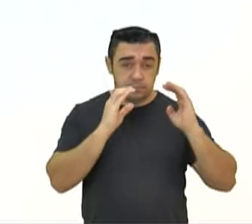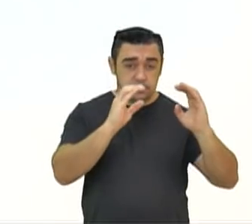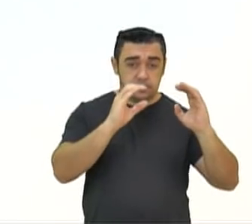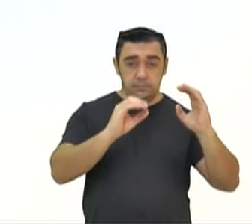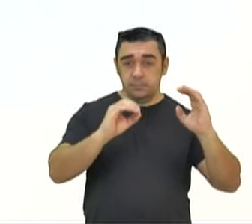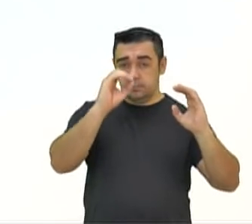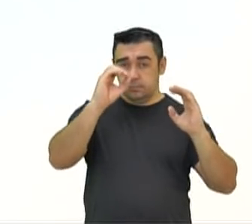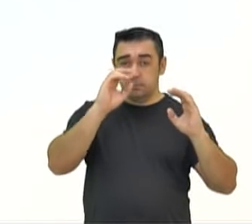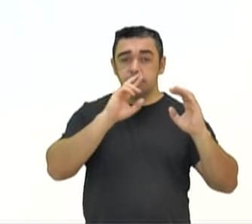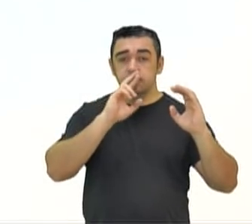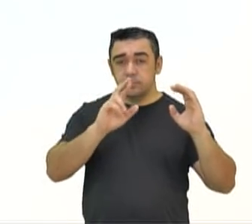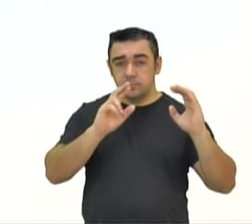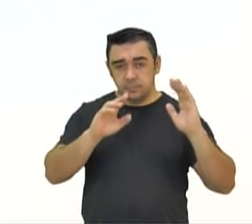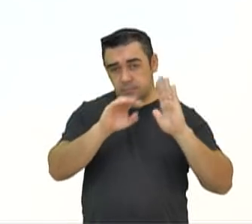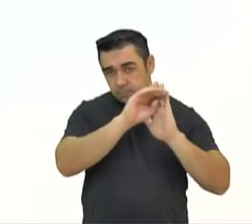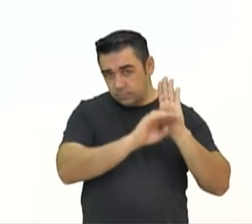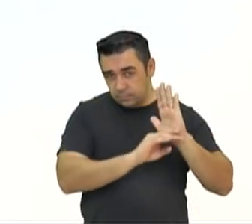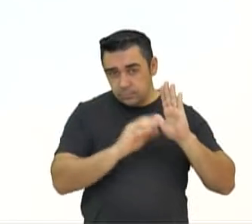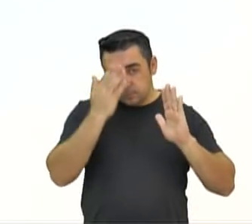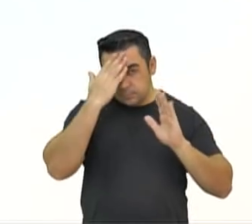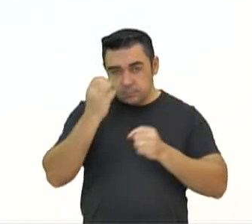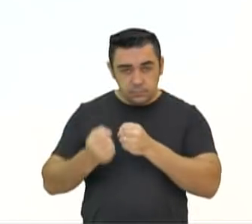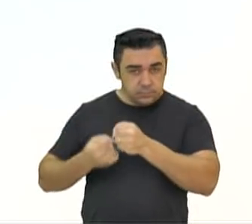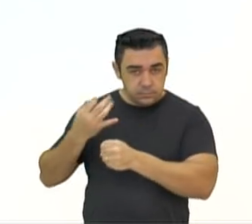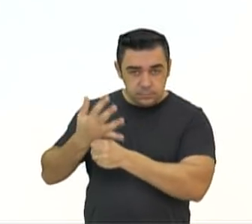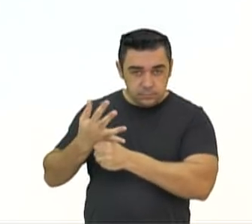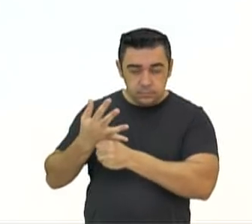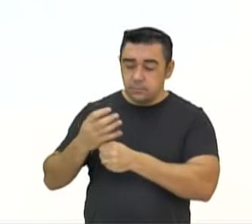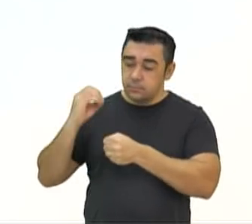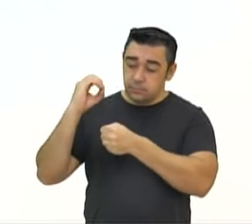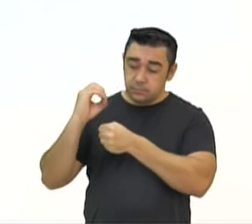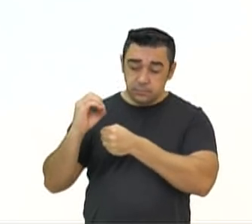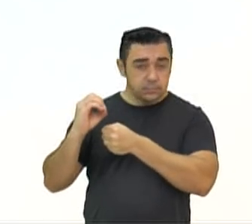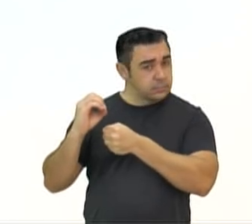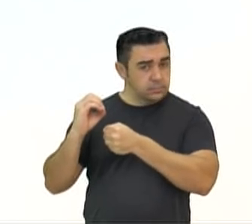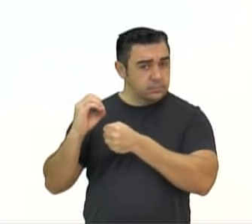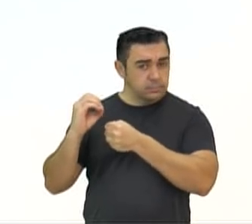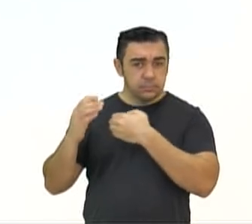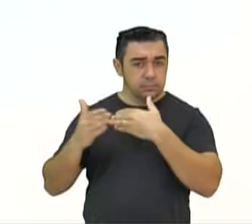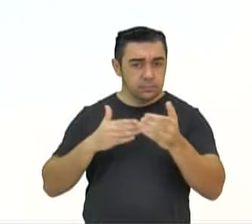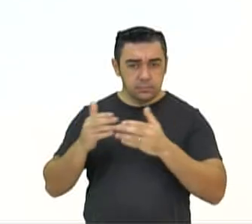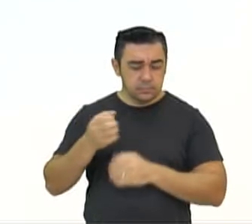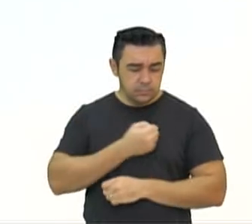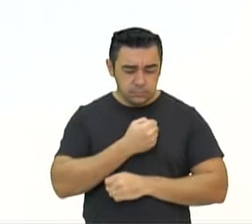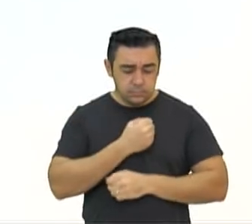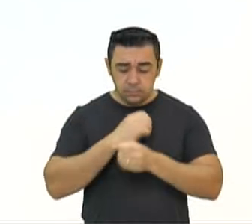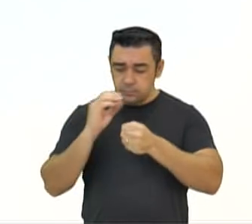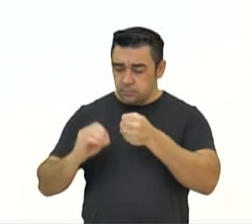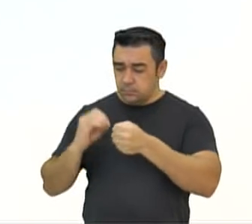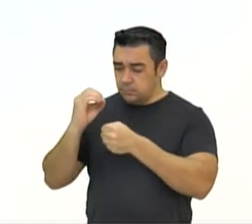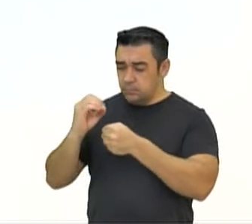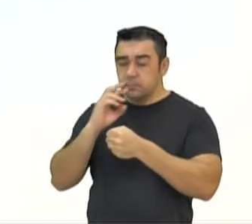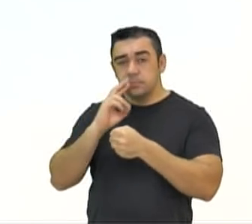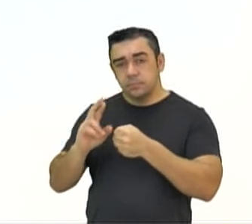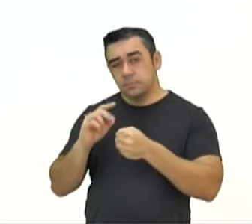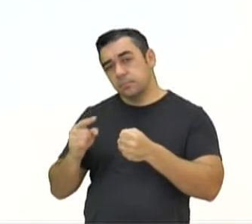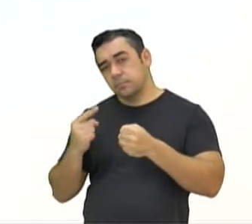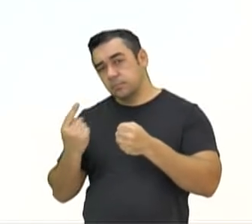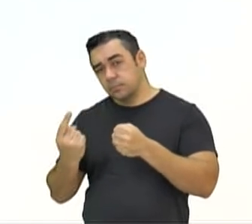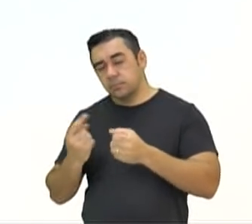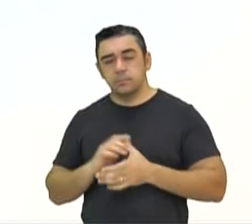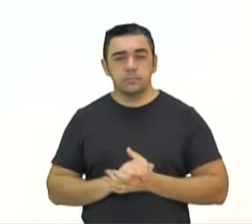zero. Lá na nossa propriedade das potências, quando eu tenho o expoente elevado a zero, todo o resultado será igual